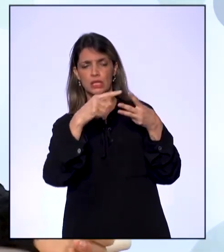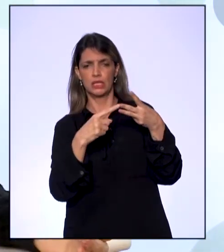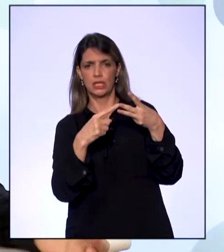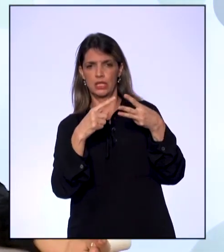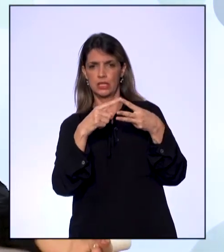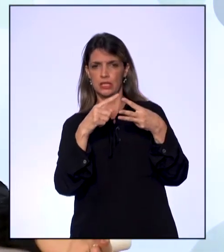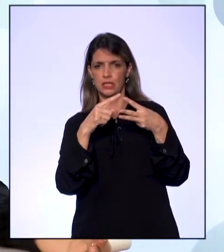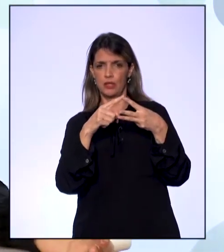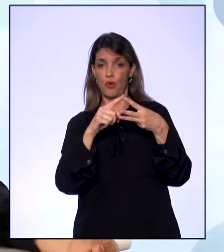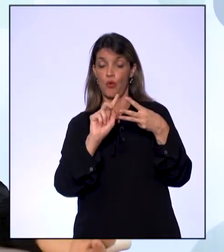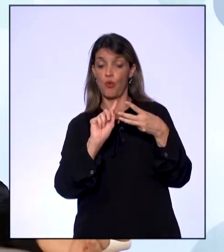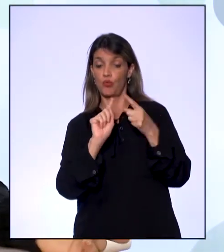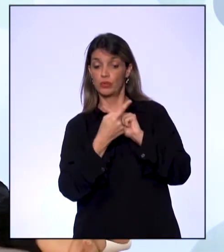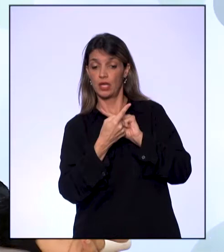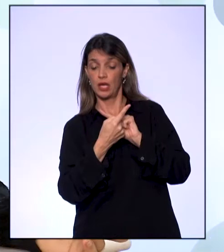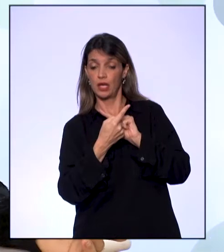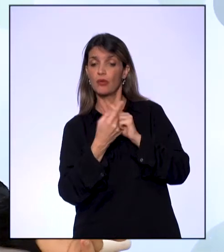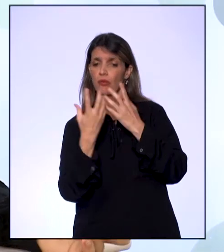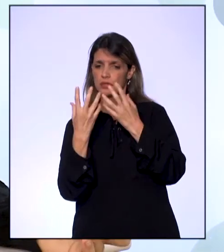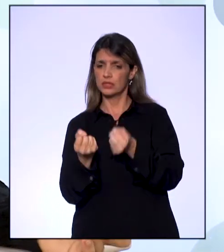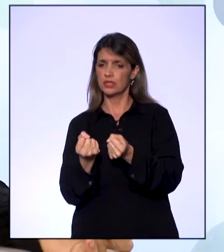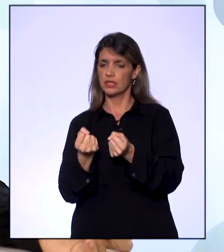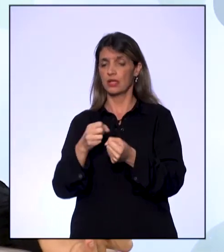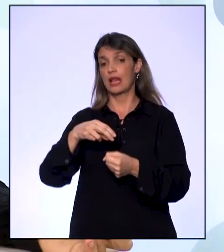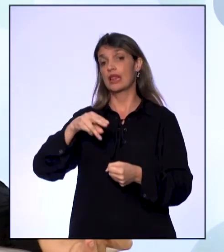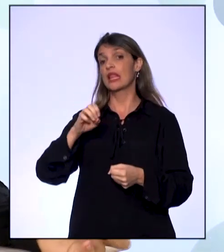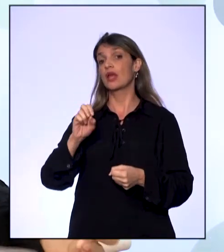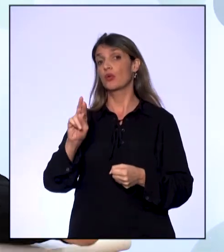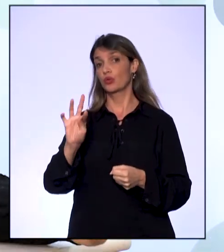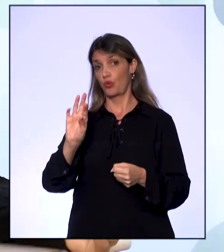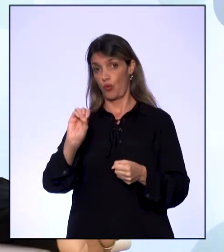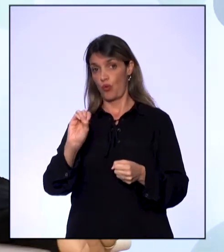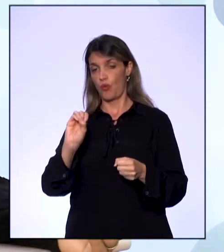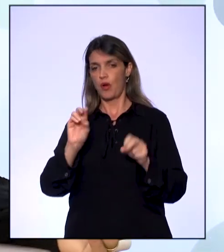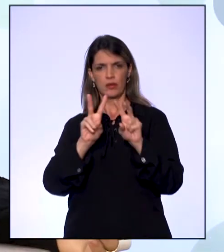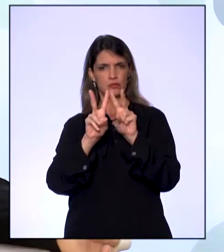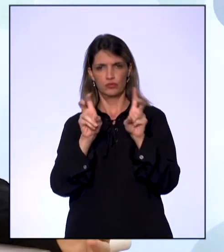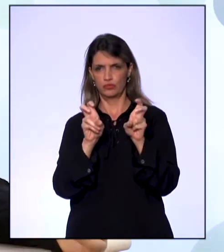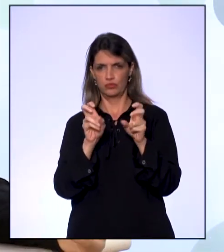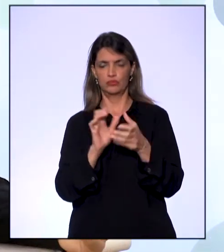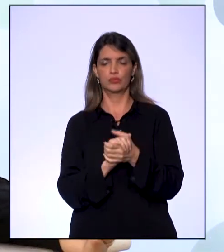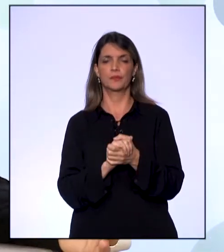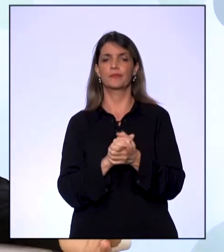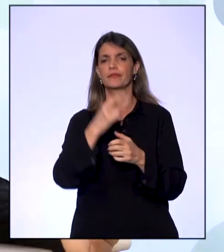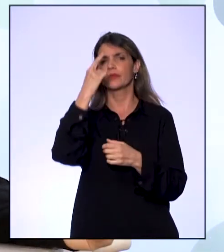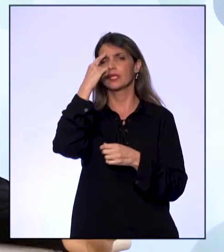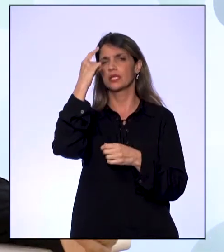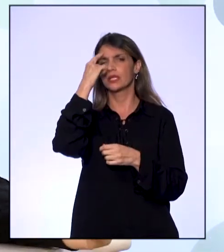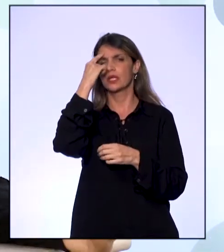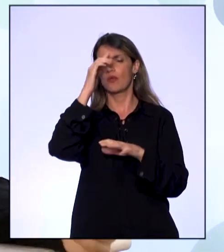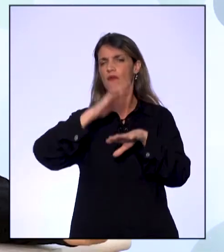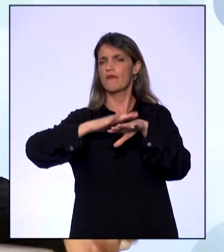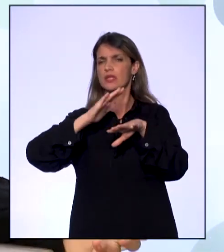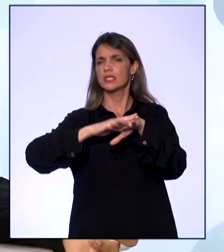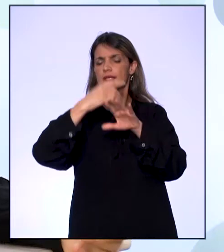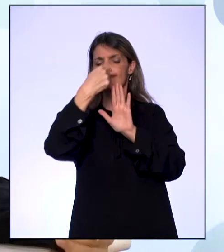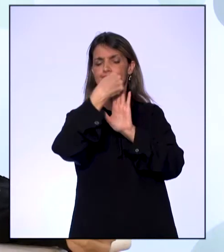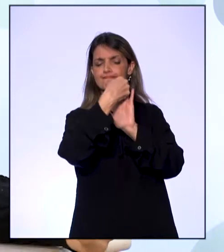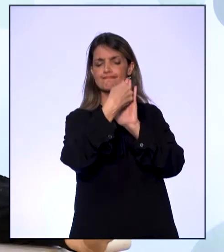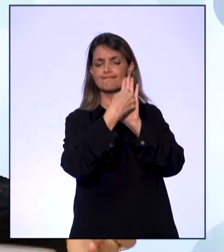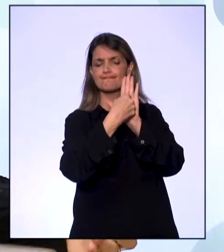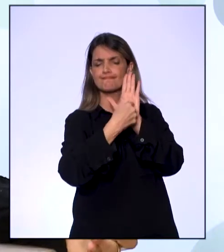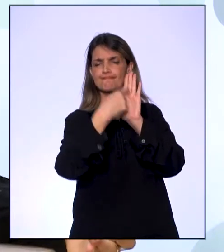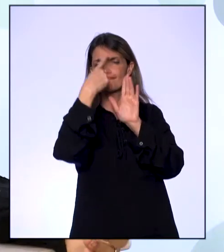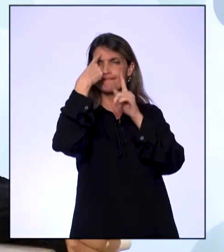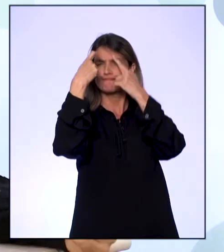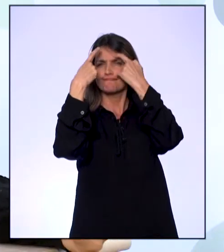contrário, favorável ou neutro a esse assunto. Pensando nisso, você vai elaborar aí a sua tese. Qual que é a